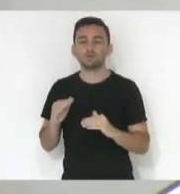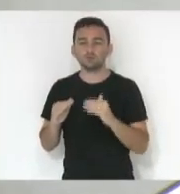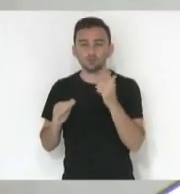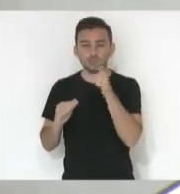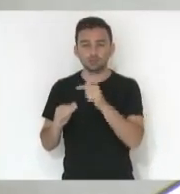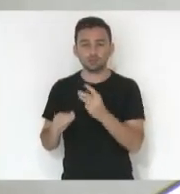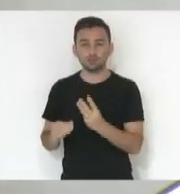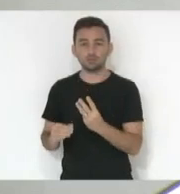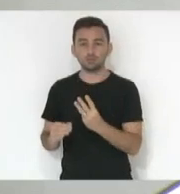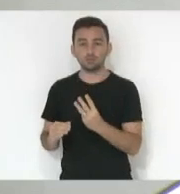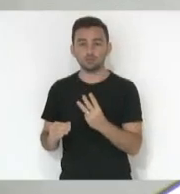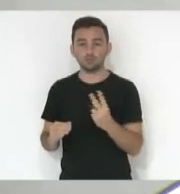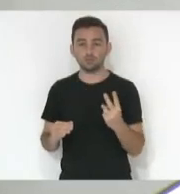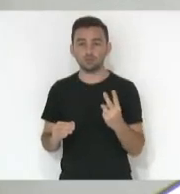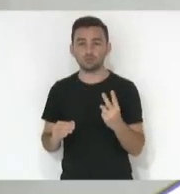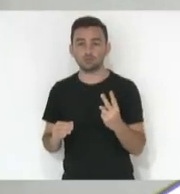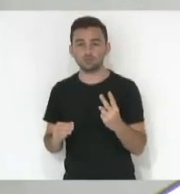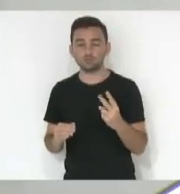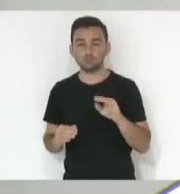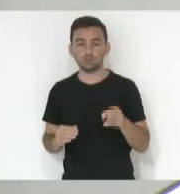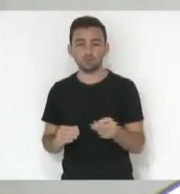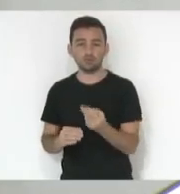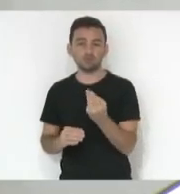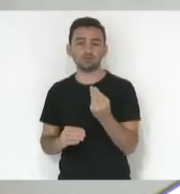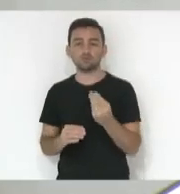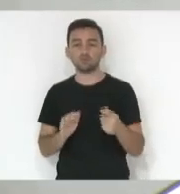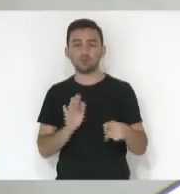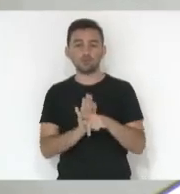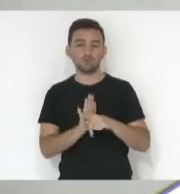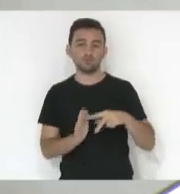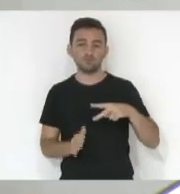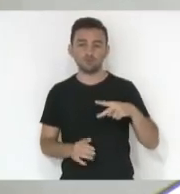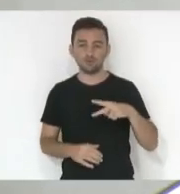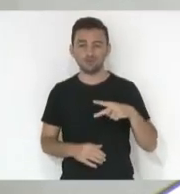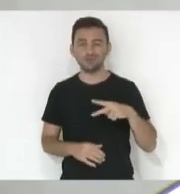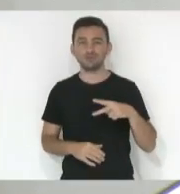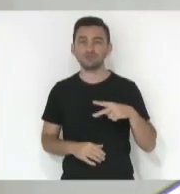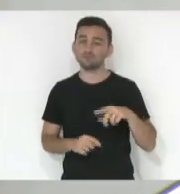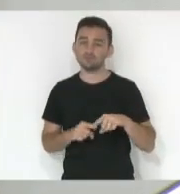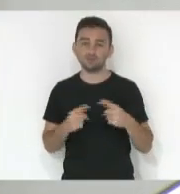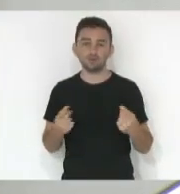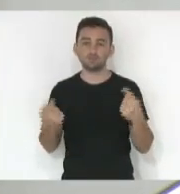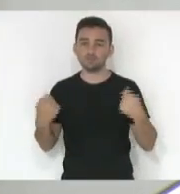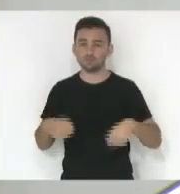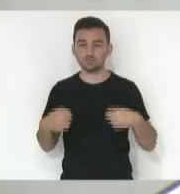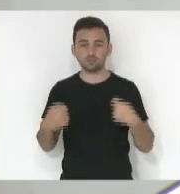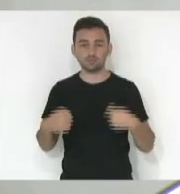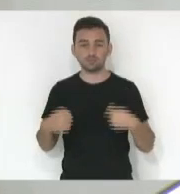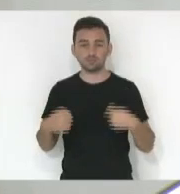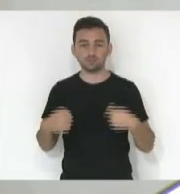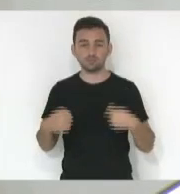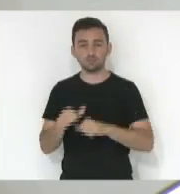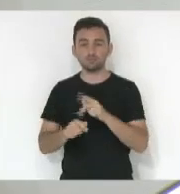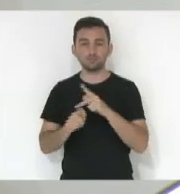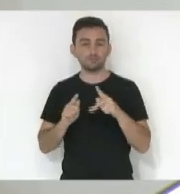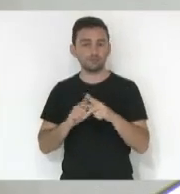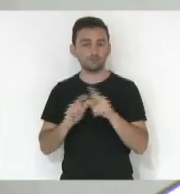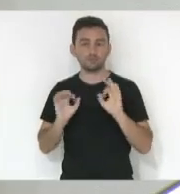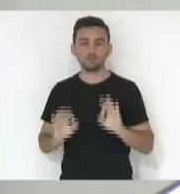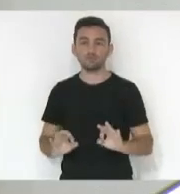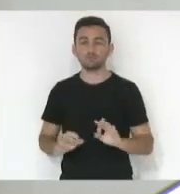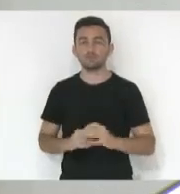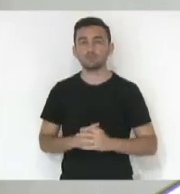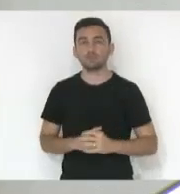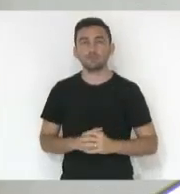32 milhões de aposentados da iniciativa privada. E é esse, sim, que nós temos que fazer a reforma da Previdência, senhor presidente.